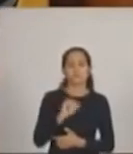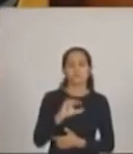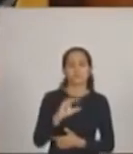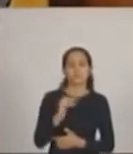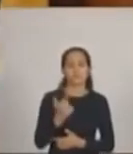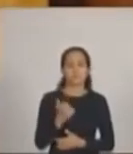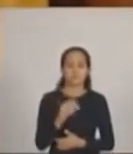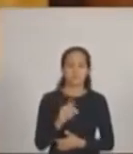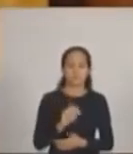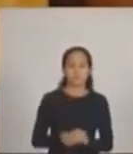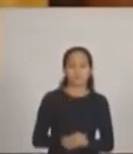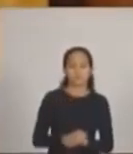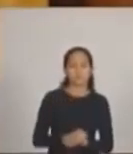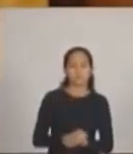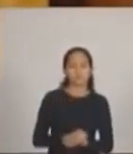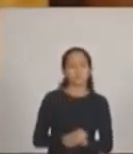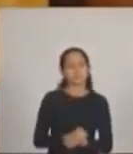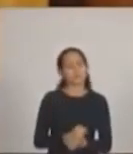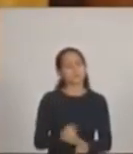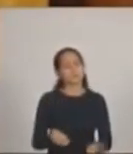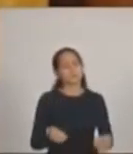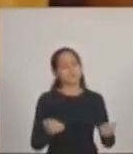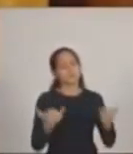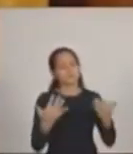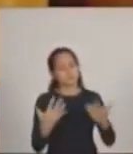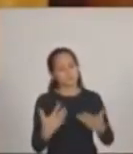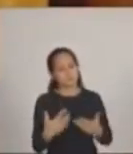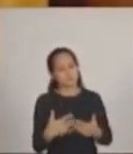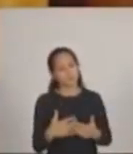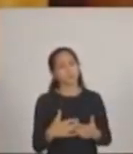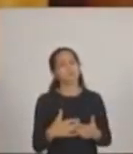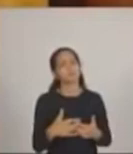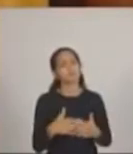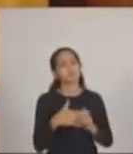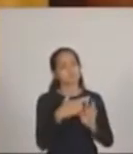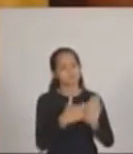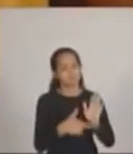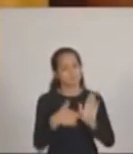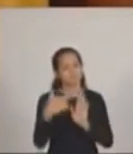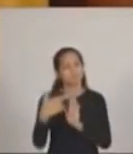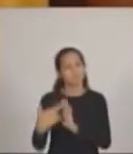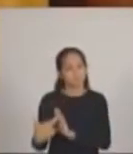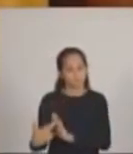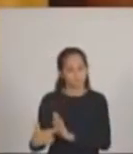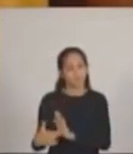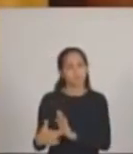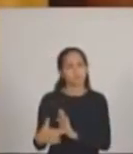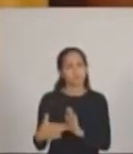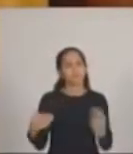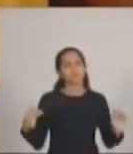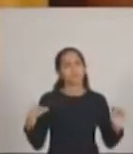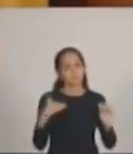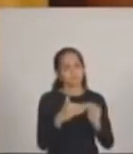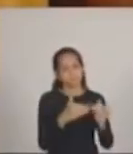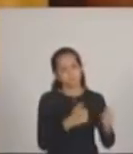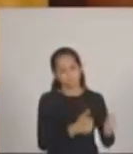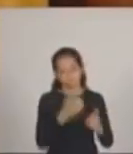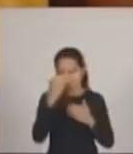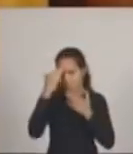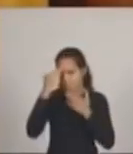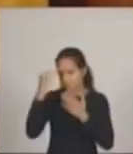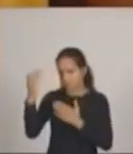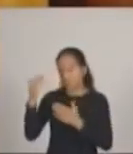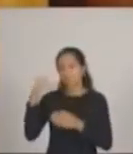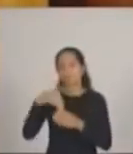relato, deputado Marcelo Santos, e vosso relato também, deputado Freitas. Muito obrigado, deputado Luciano Machado. Como